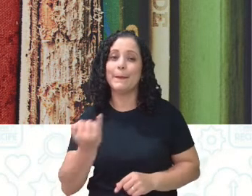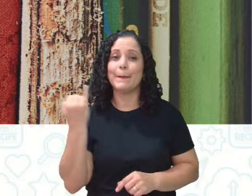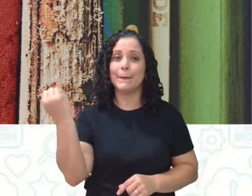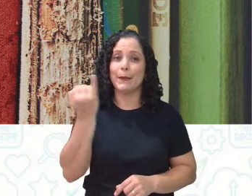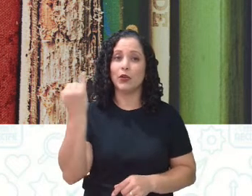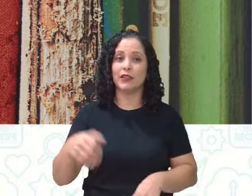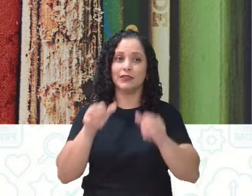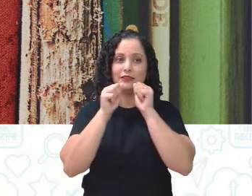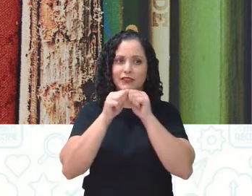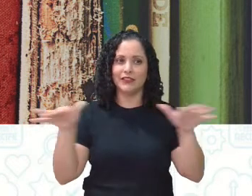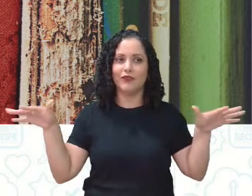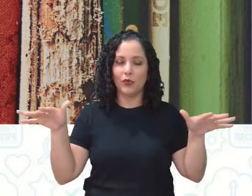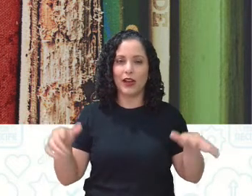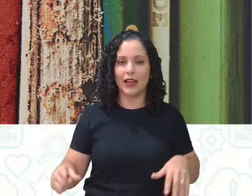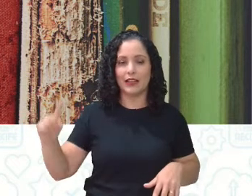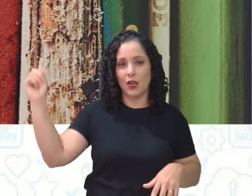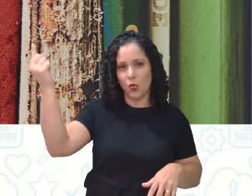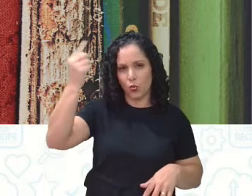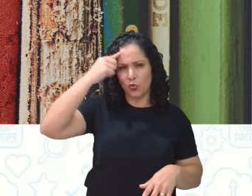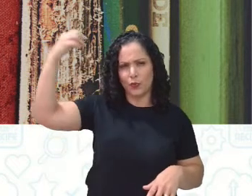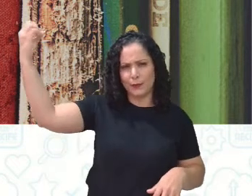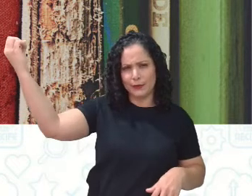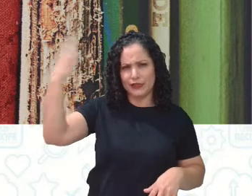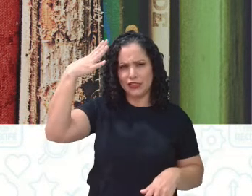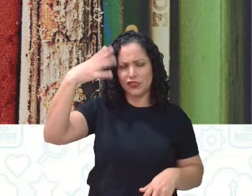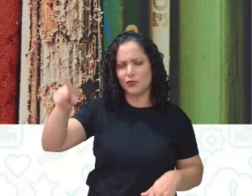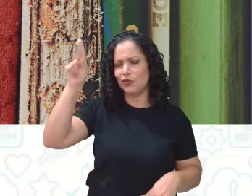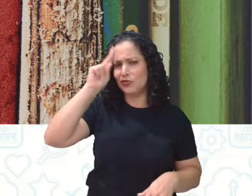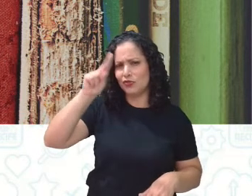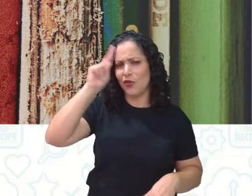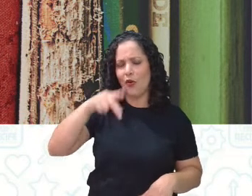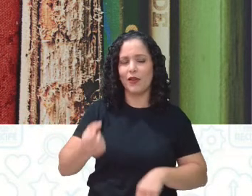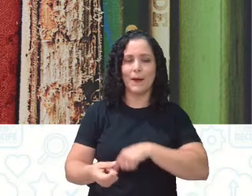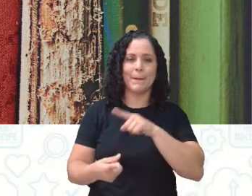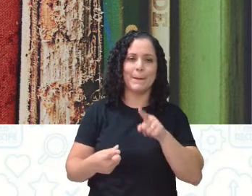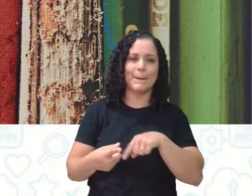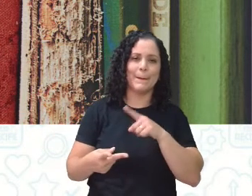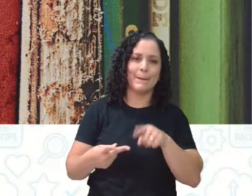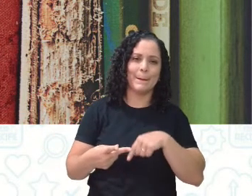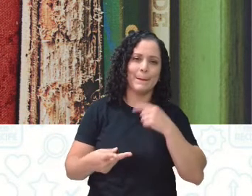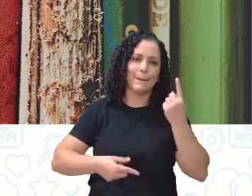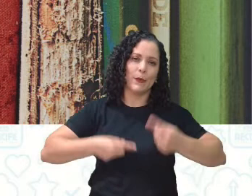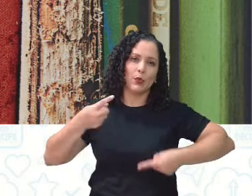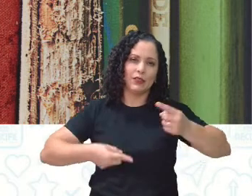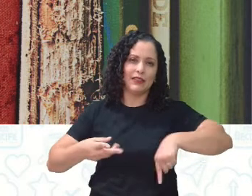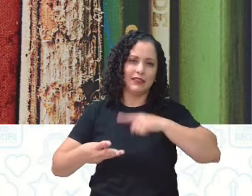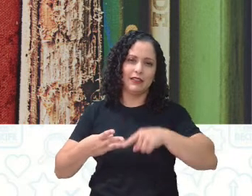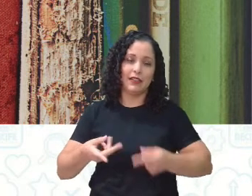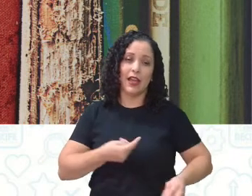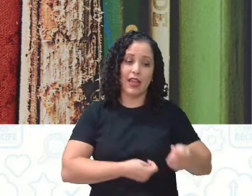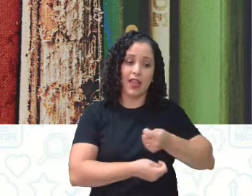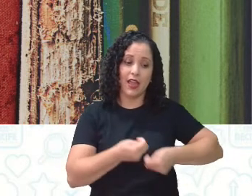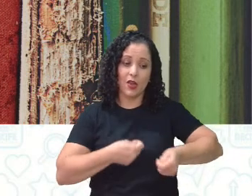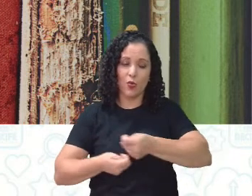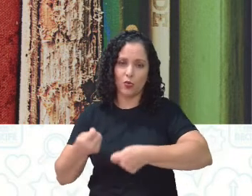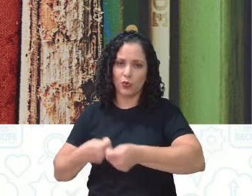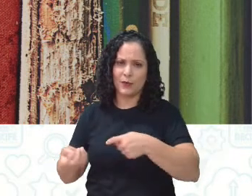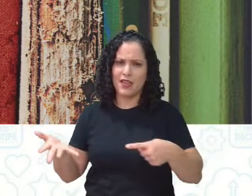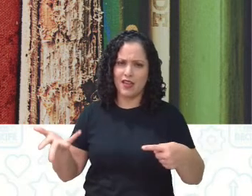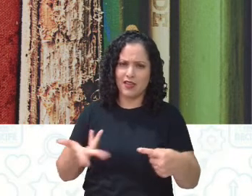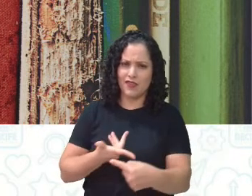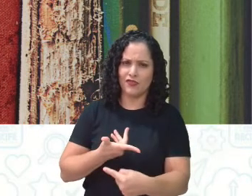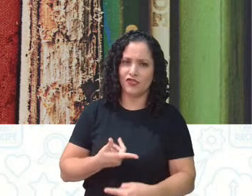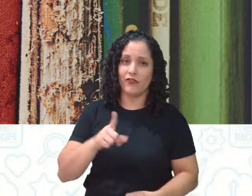pensamento iluminista sobre história, política, economia, arte e sociedade foi a criação da